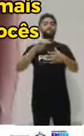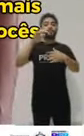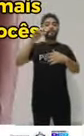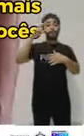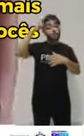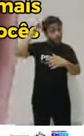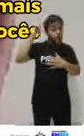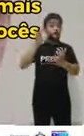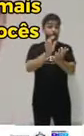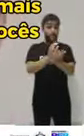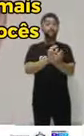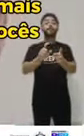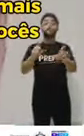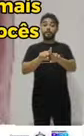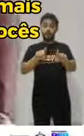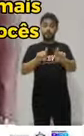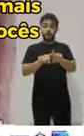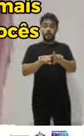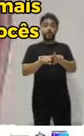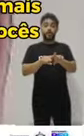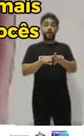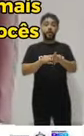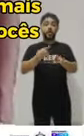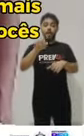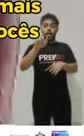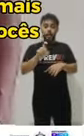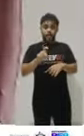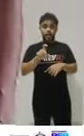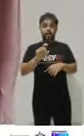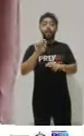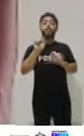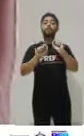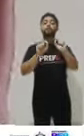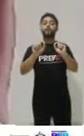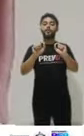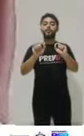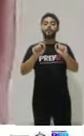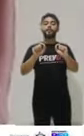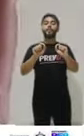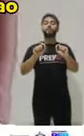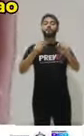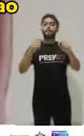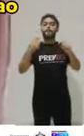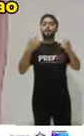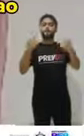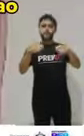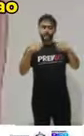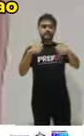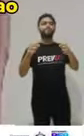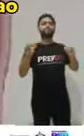E o pré-rumo é mais uma etapa na vida de vocês. Então, boa sorte,